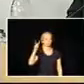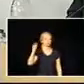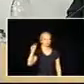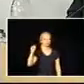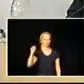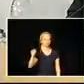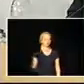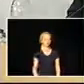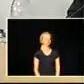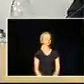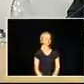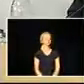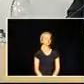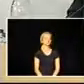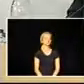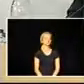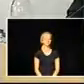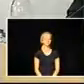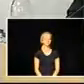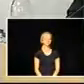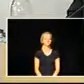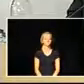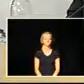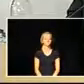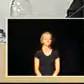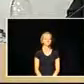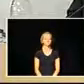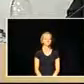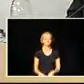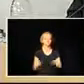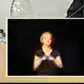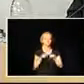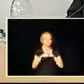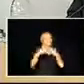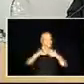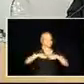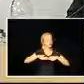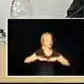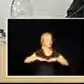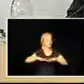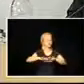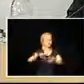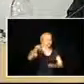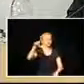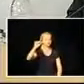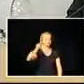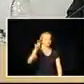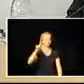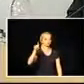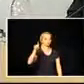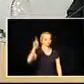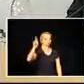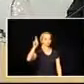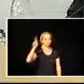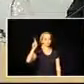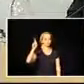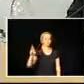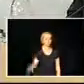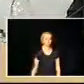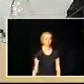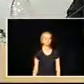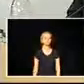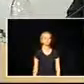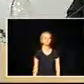e área de eventos esportivos, área de lazer. Assessoria Administrativa de Esportes. A Secretaria de Administração e